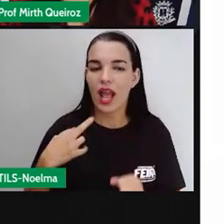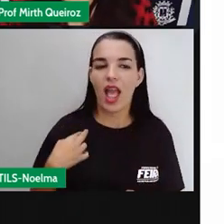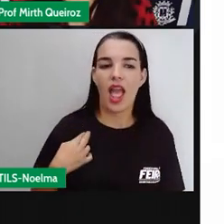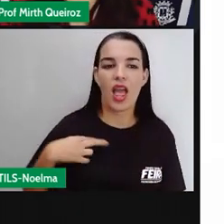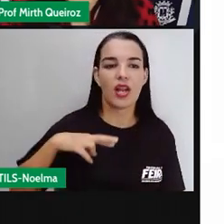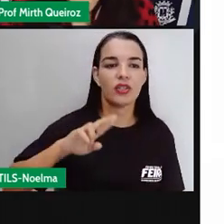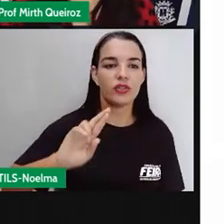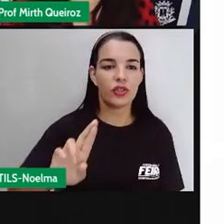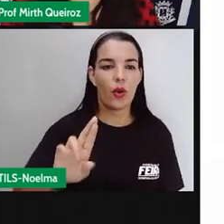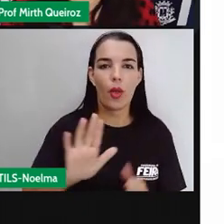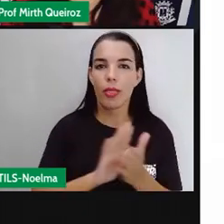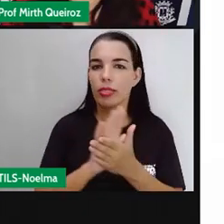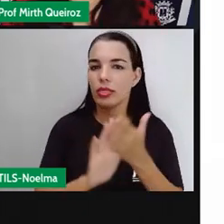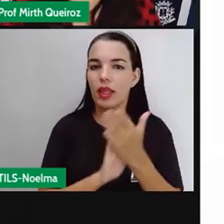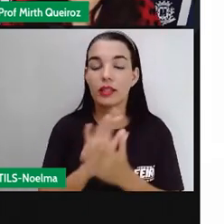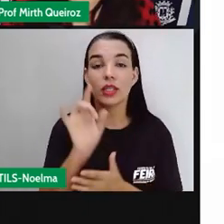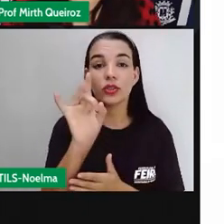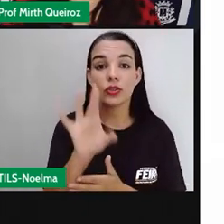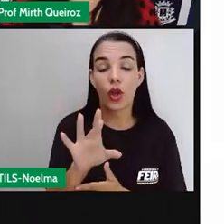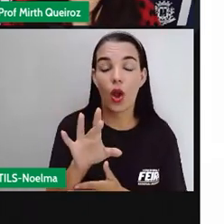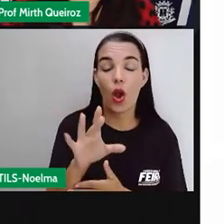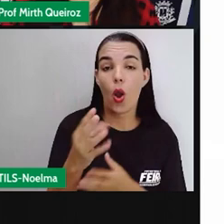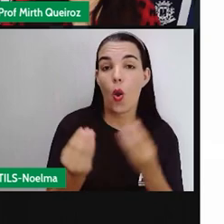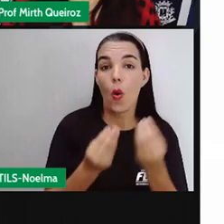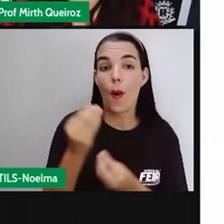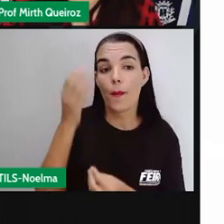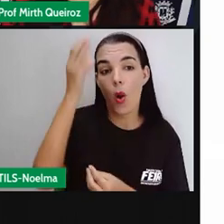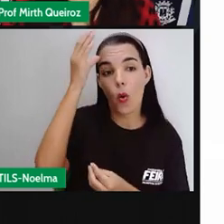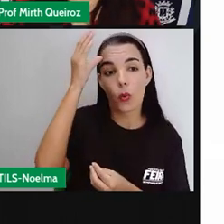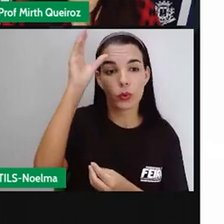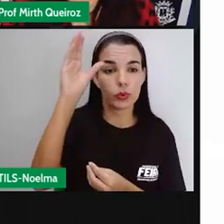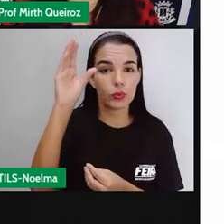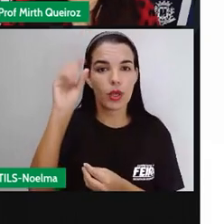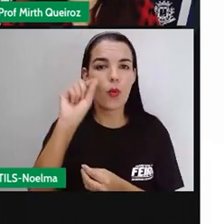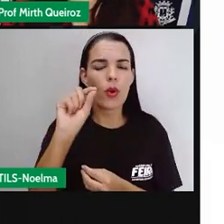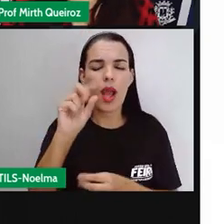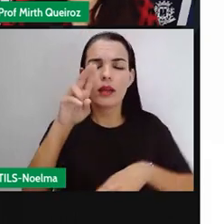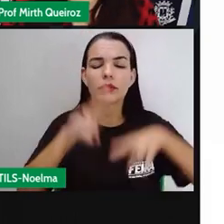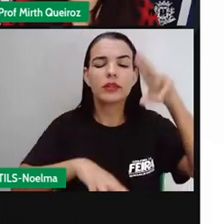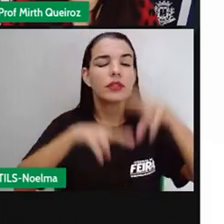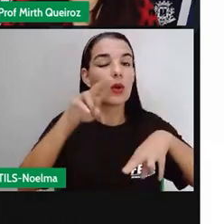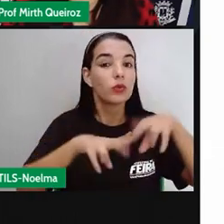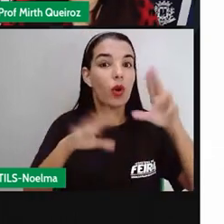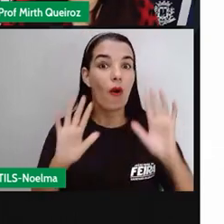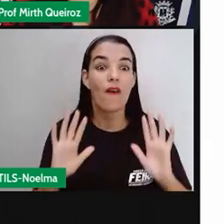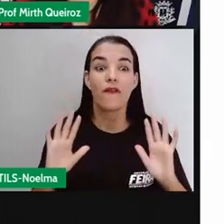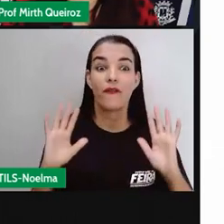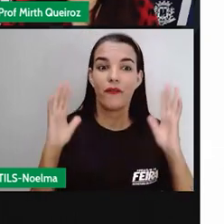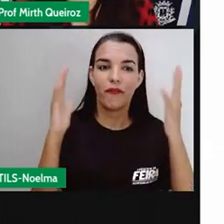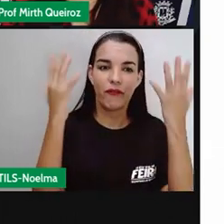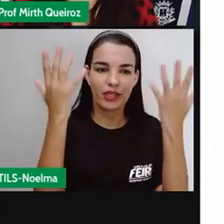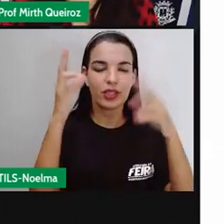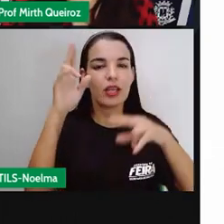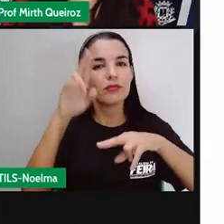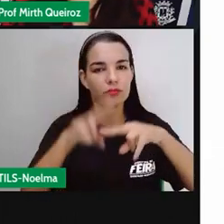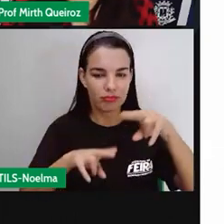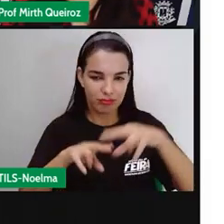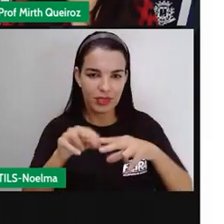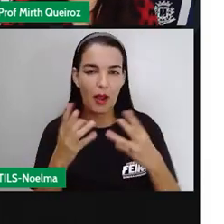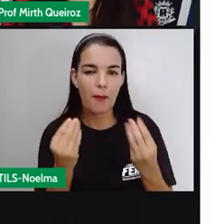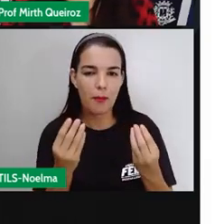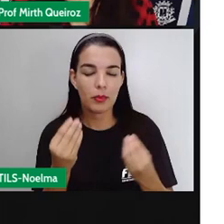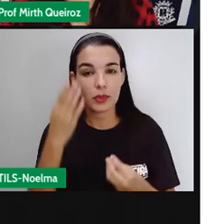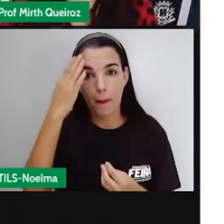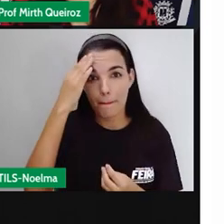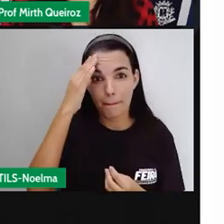religião, nós estamos falando apenas de cultura, do que é o São João, que é um festejo junino